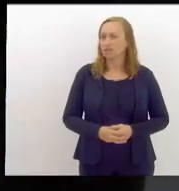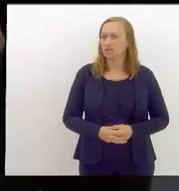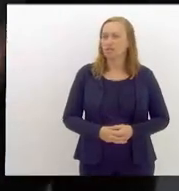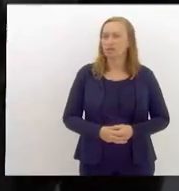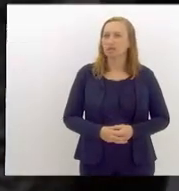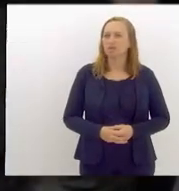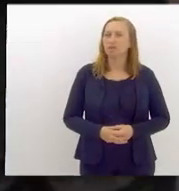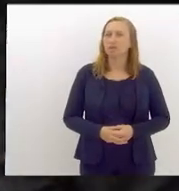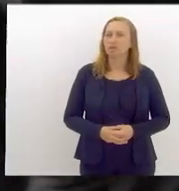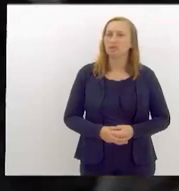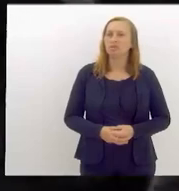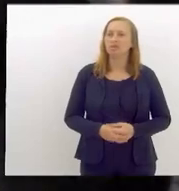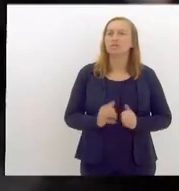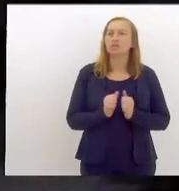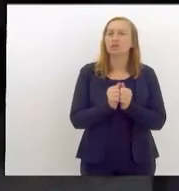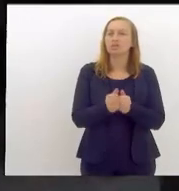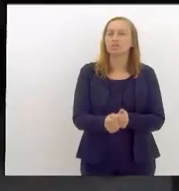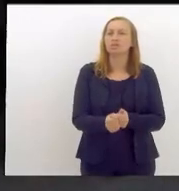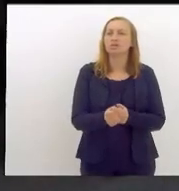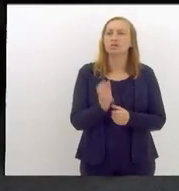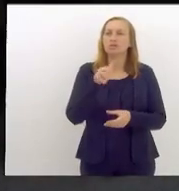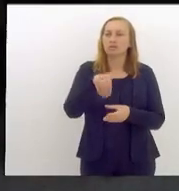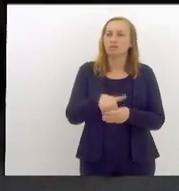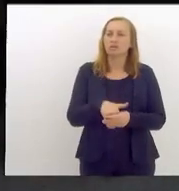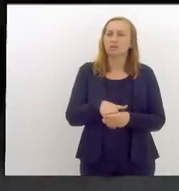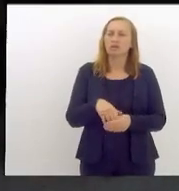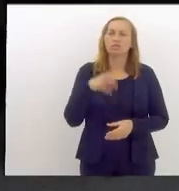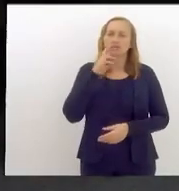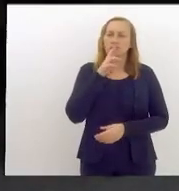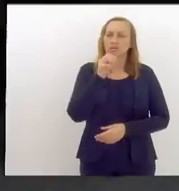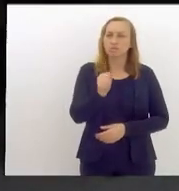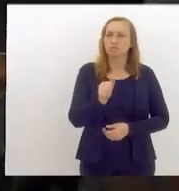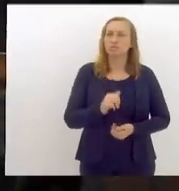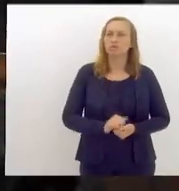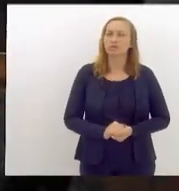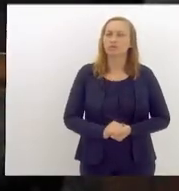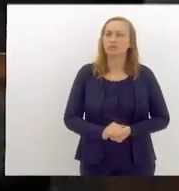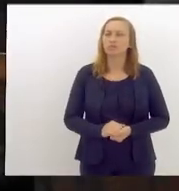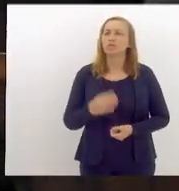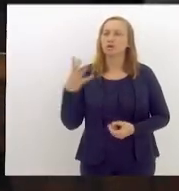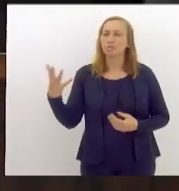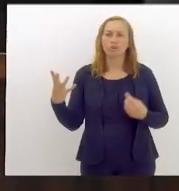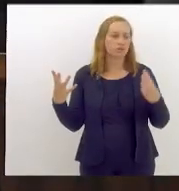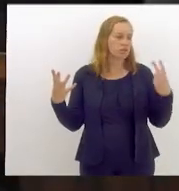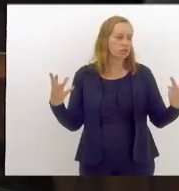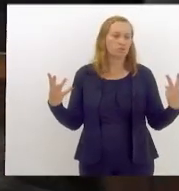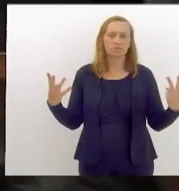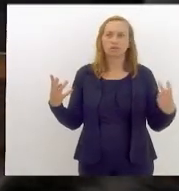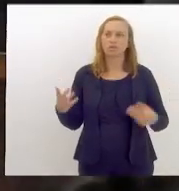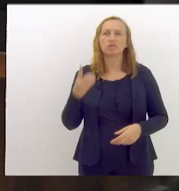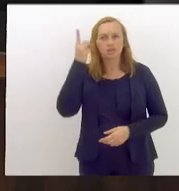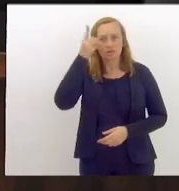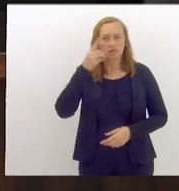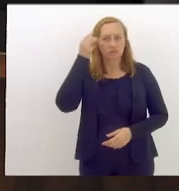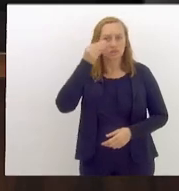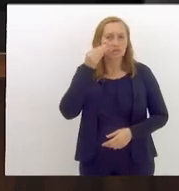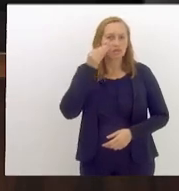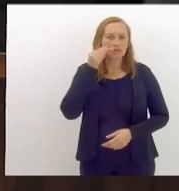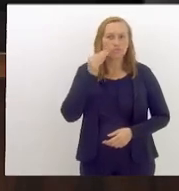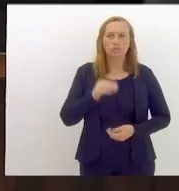senhor presidente acompanha um voto do Rodrigo Amorim 4 a 2 deputada Mônica